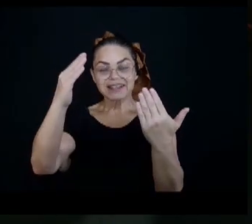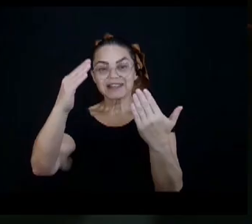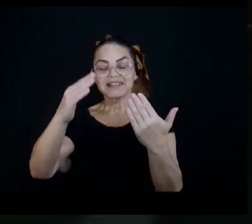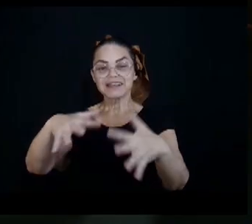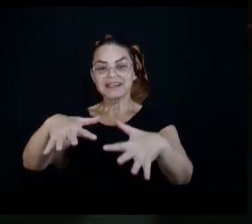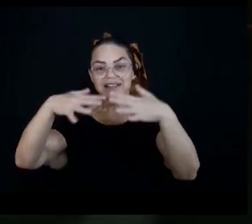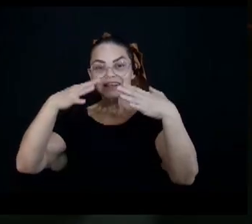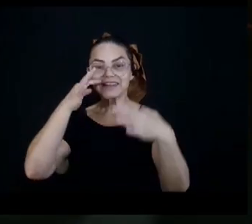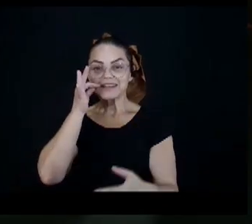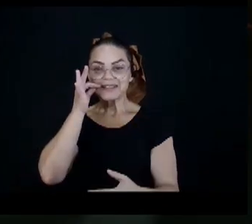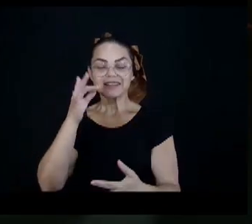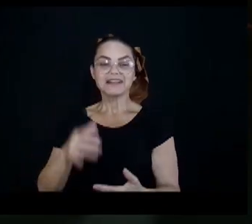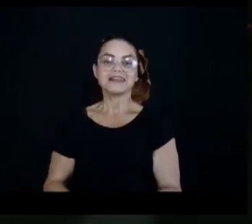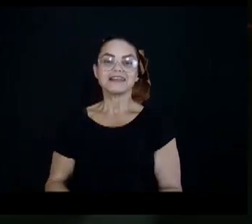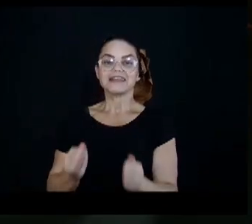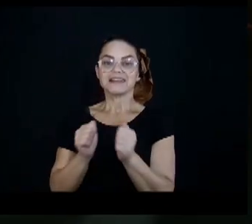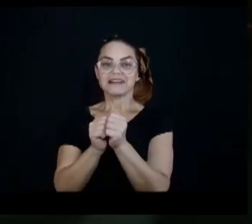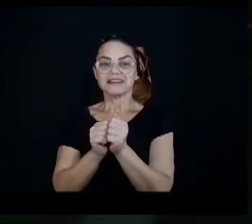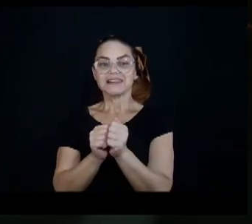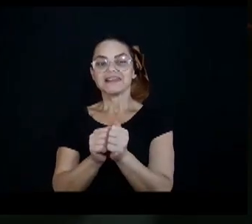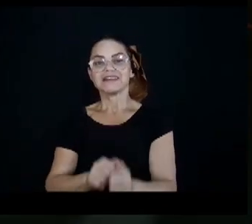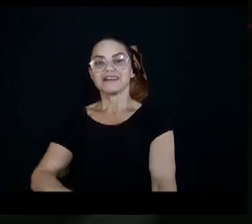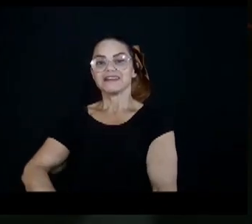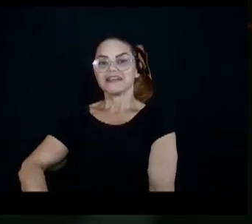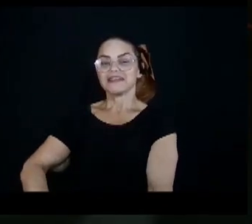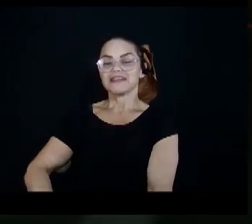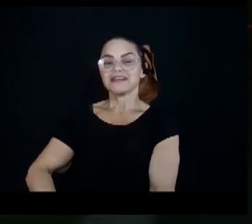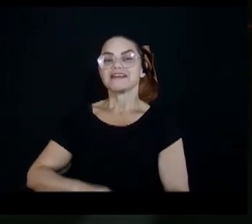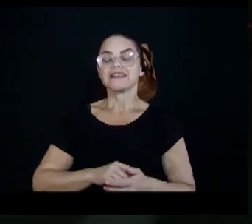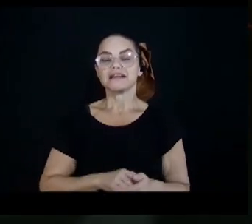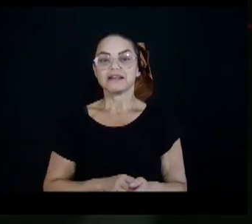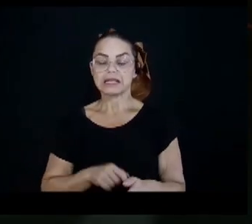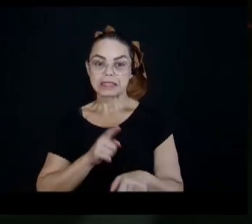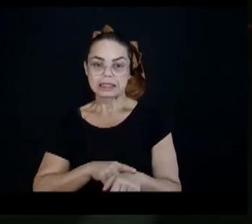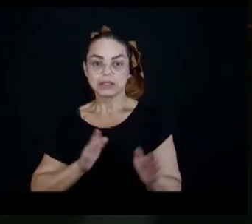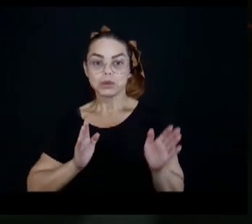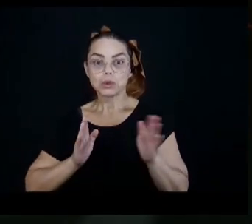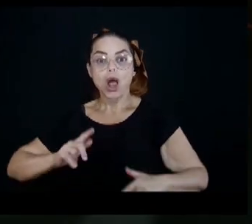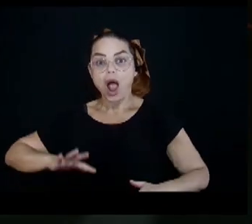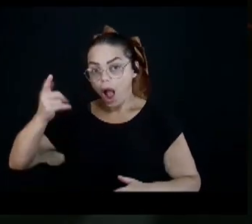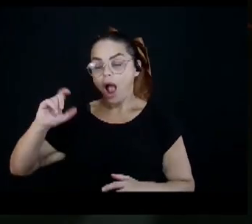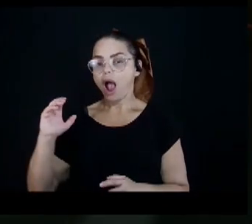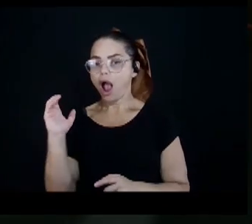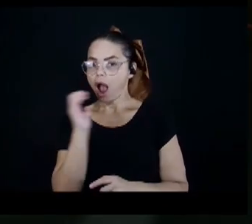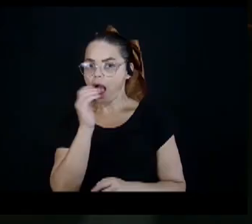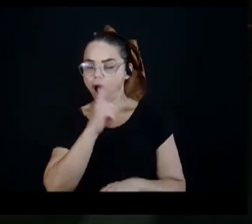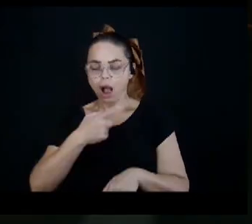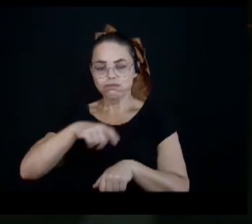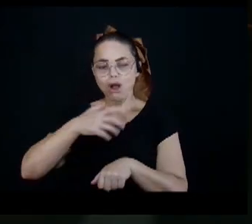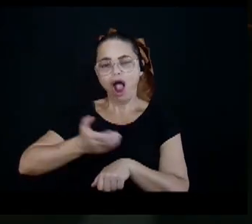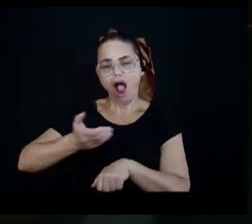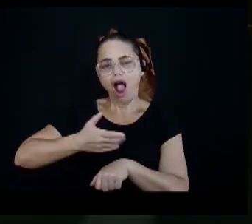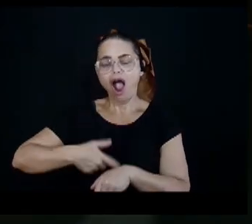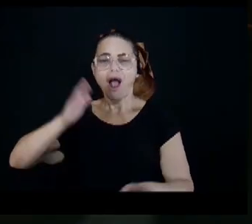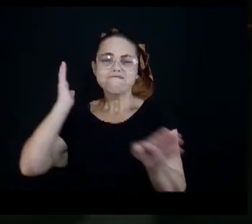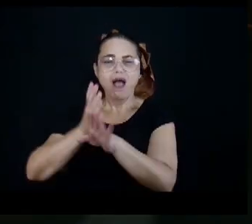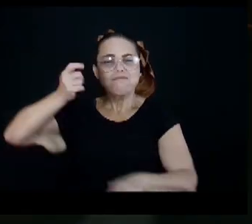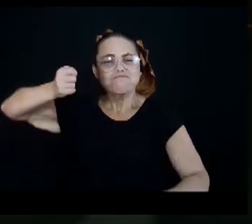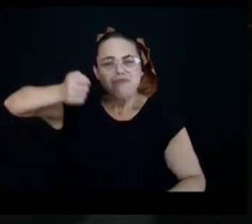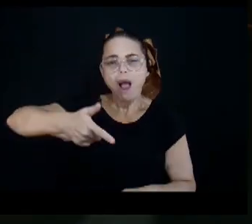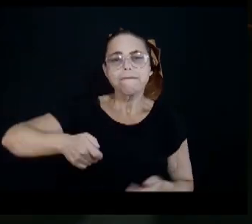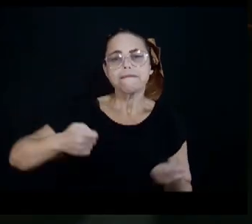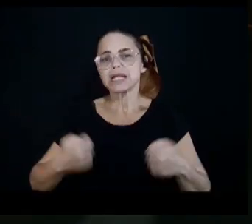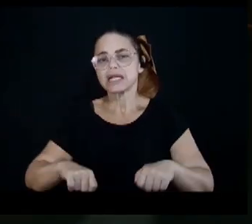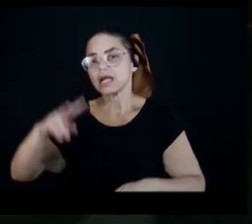companhia. E é isso, gente. Em tempos de soluções rápidas e resultados imediatos, é preciso lembrar que saúde